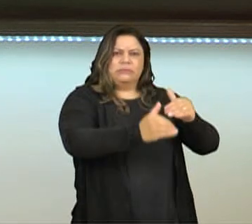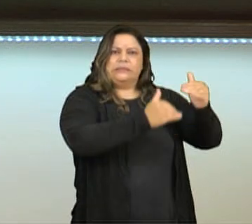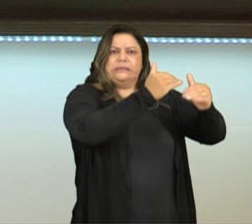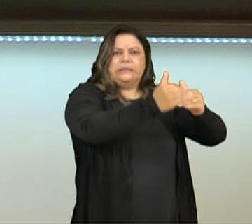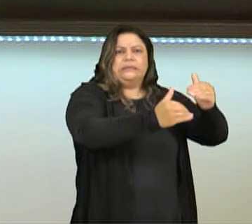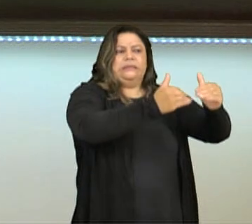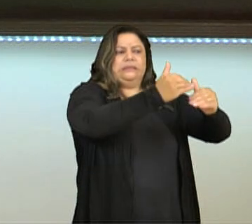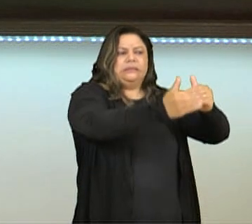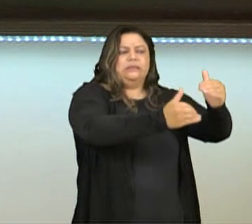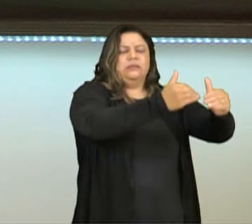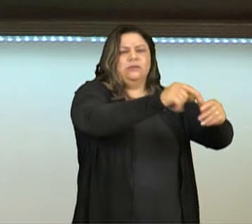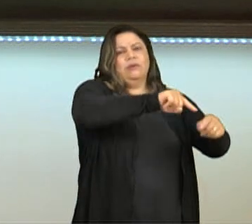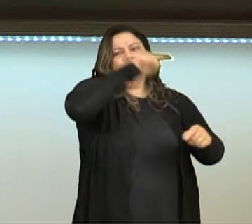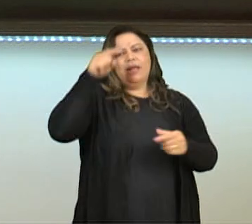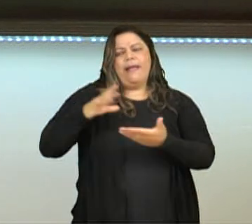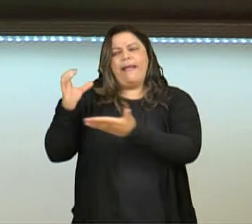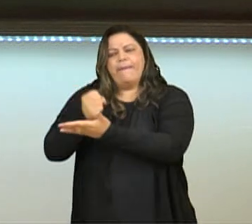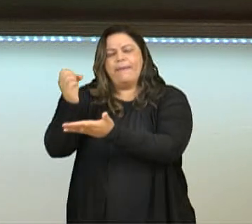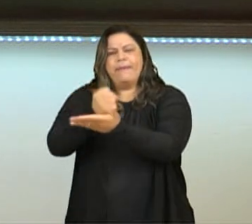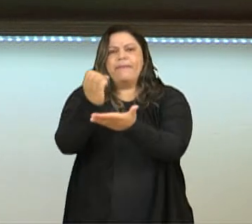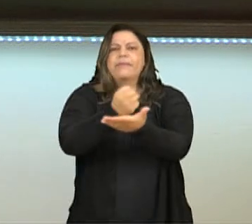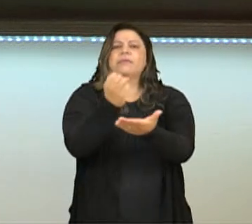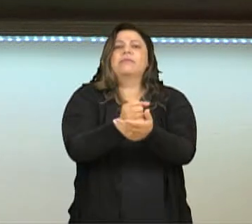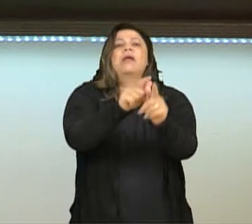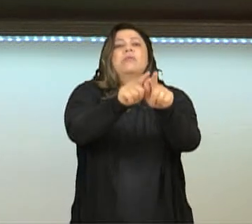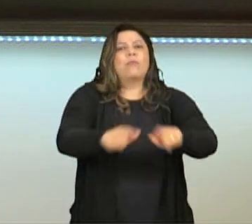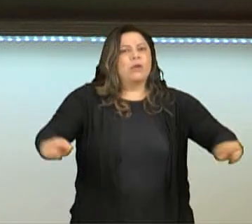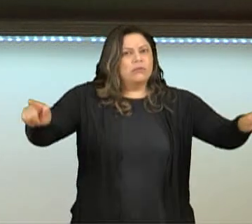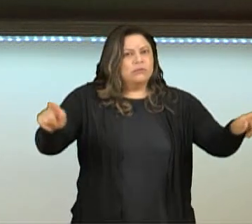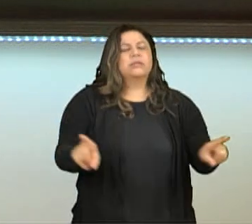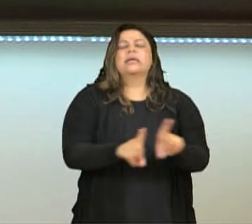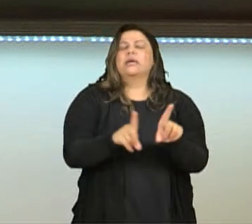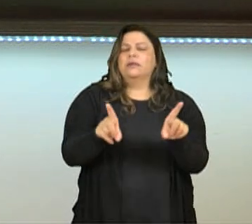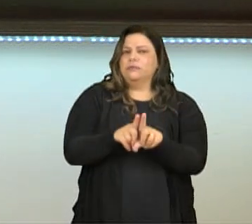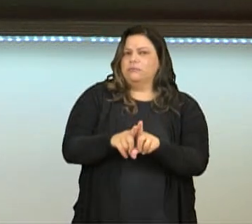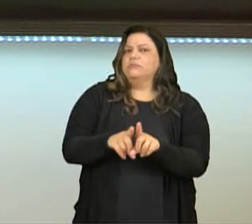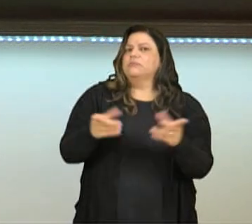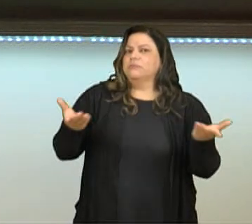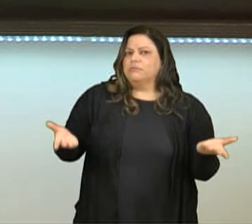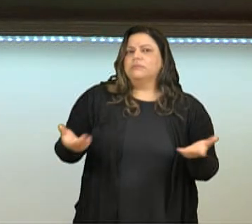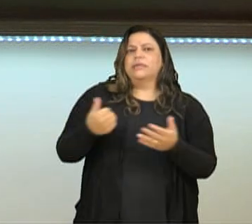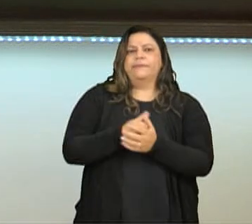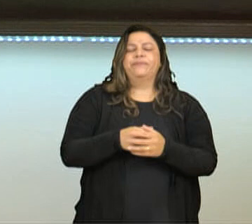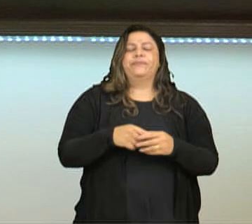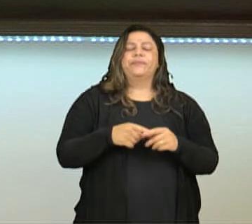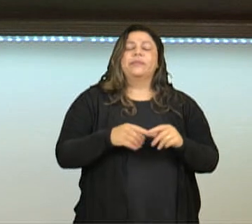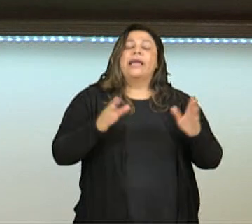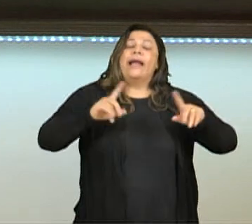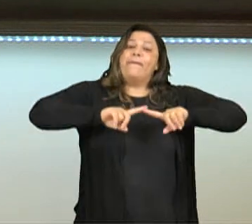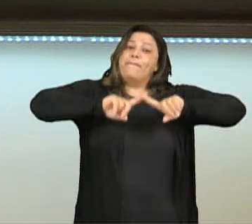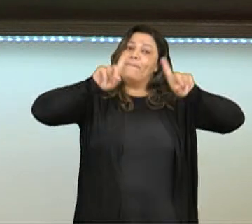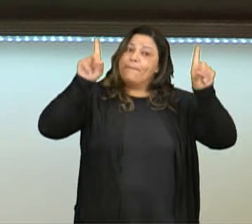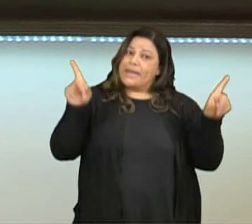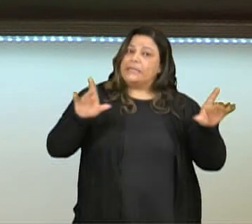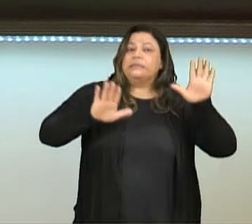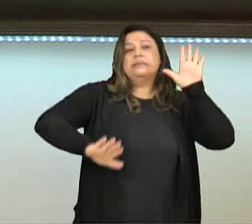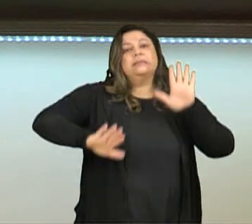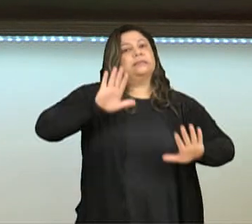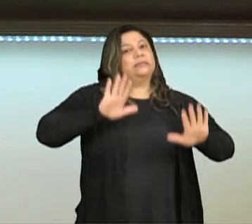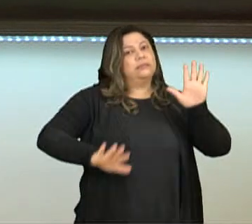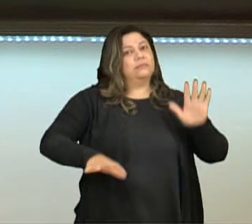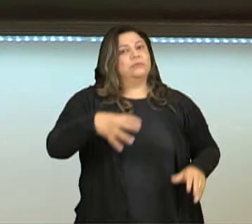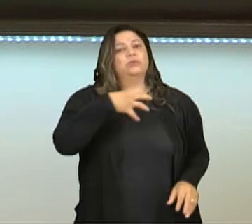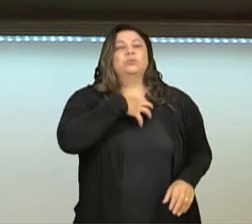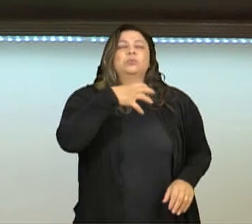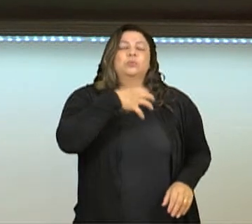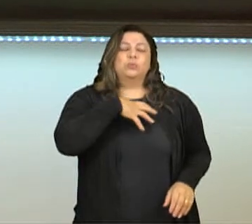momento que vai se esgotar também. Ele é renovável porque teoricamente não se esgota, mas dependendo da forma como